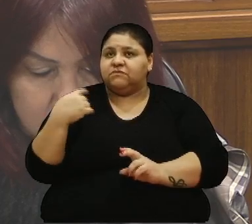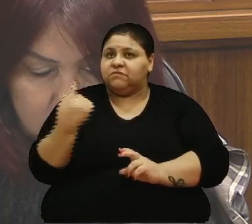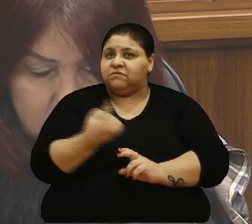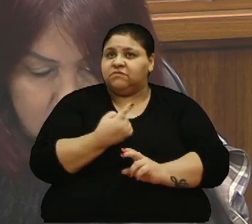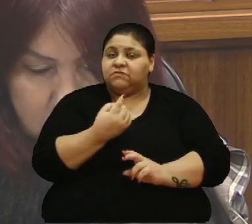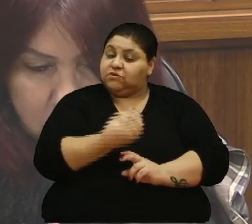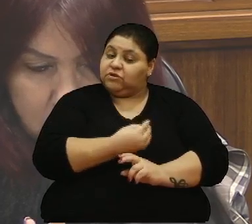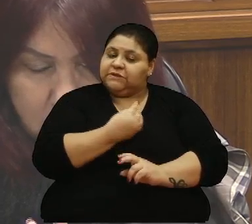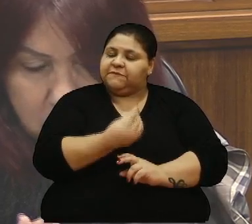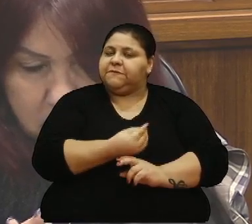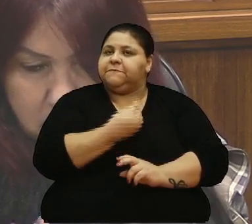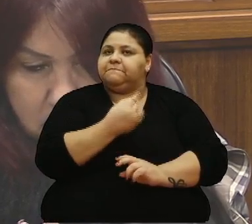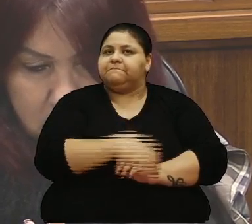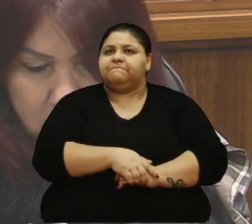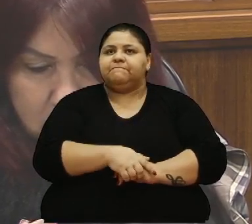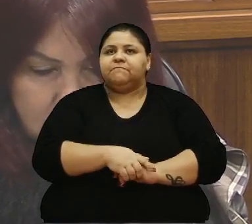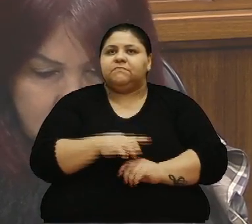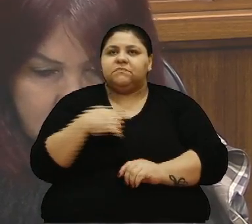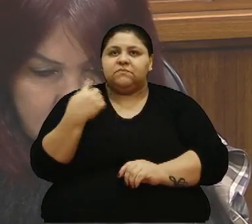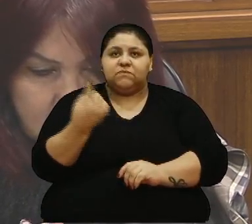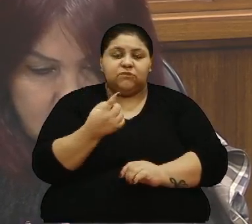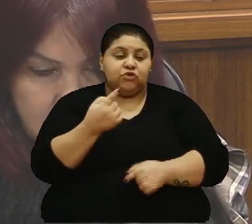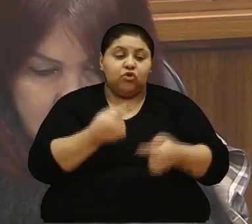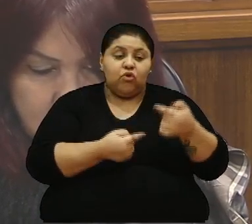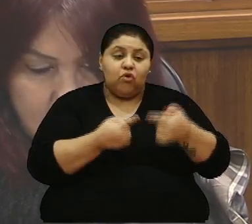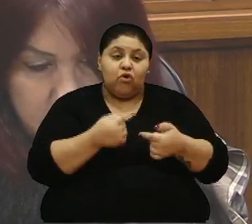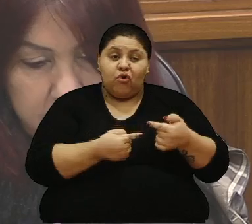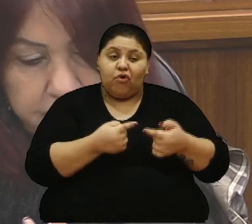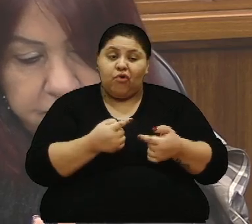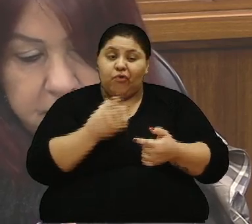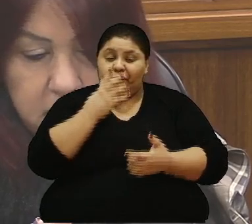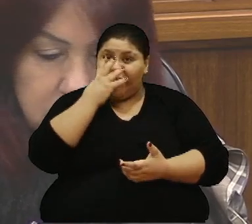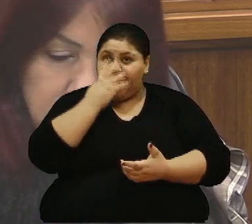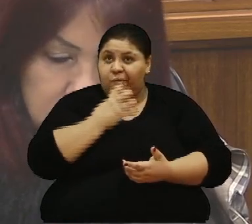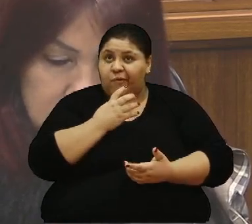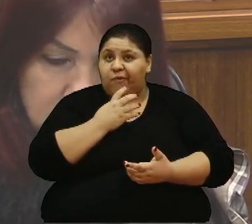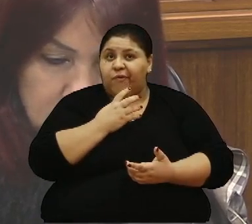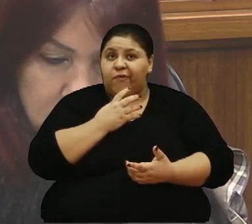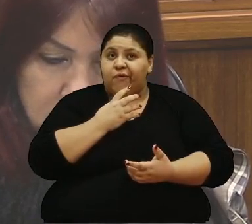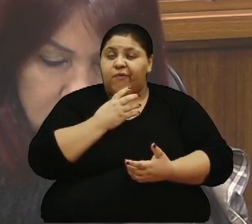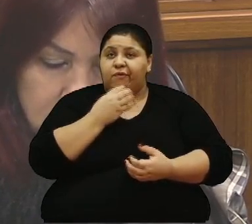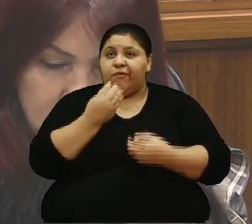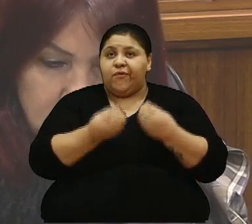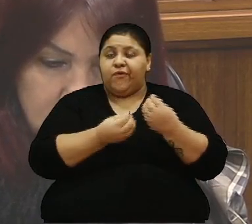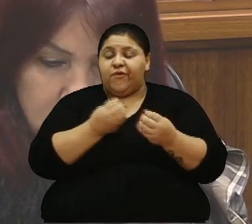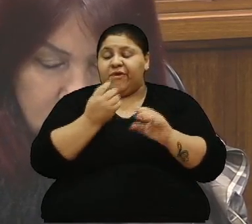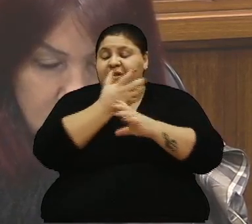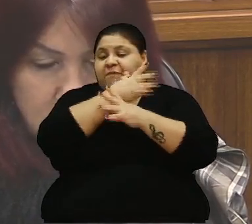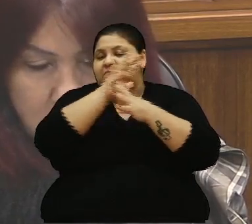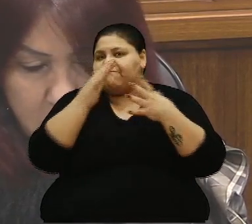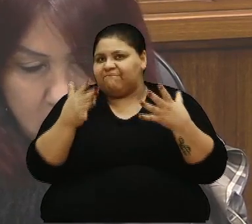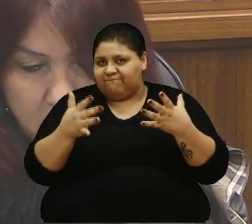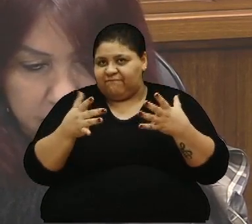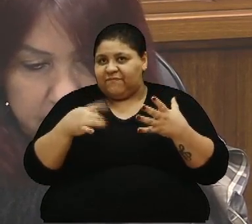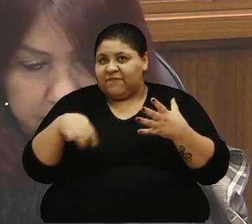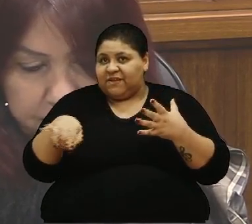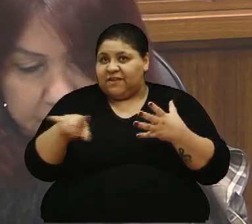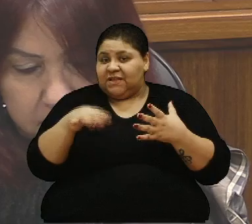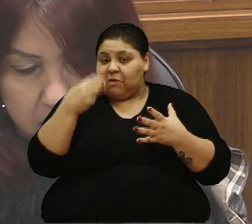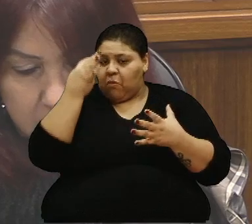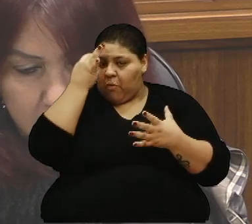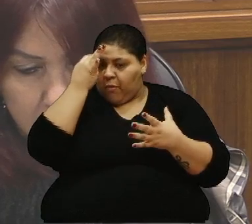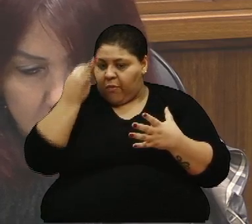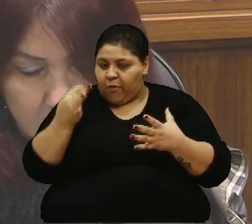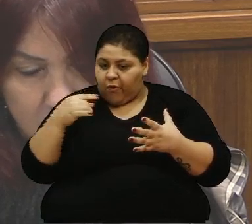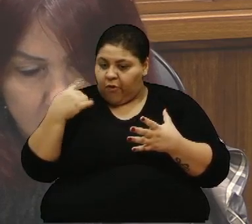nossa vida. Se nós não debatermos com muita seriedade as questões ambientais, se a gente não entender